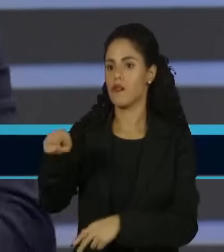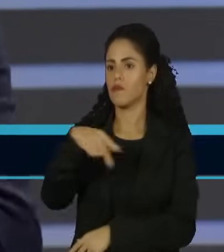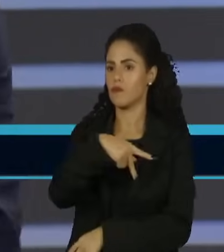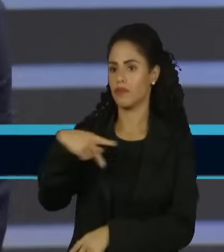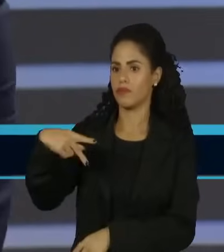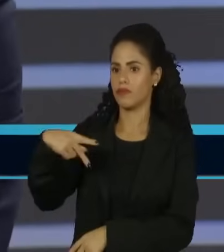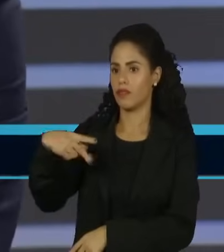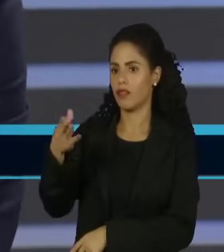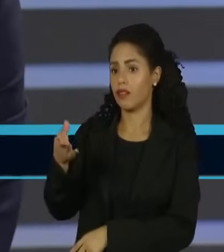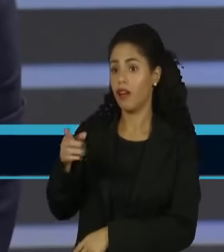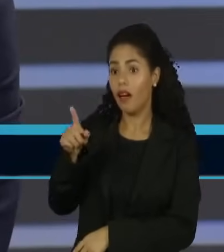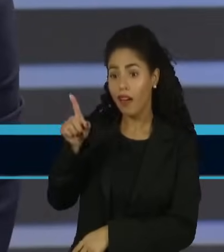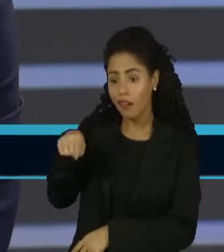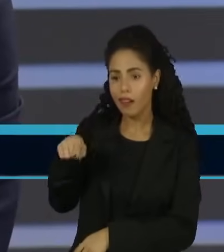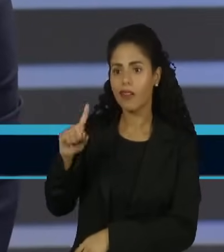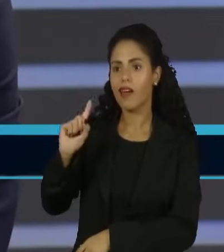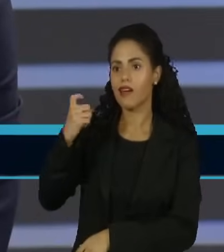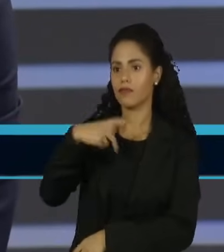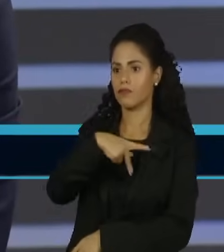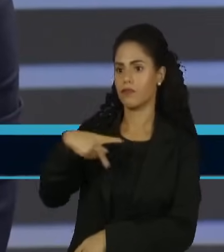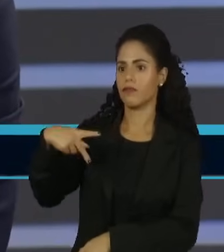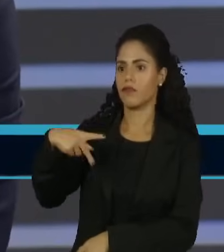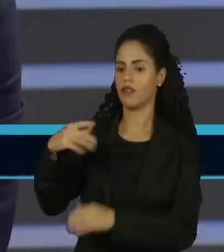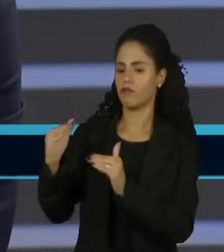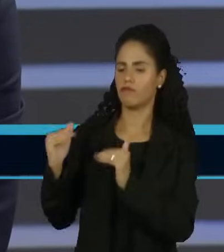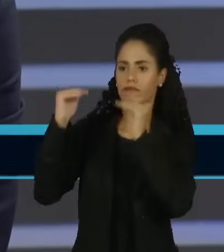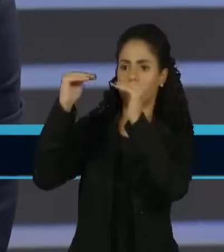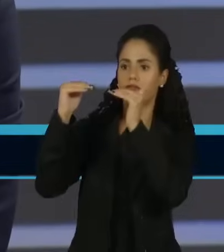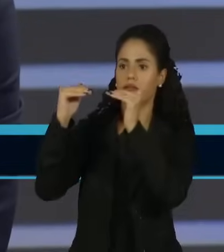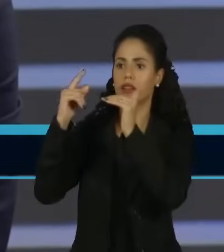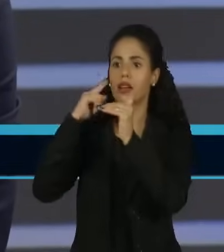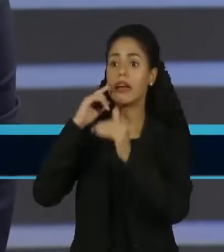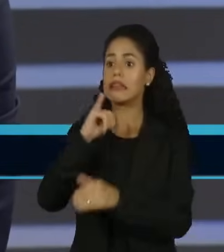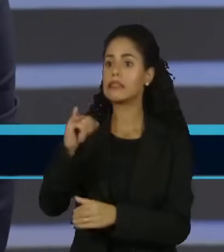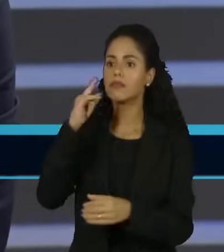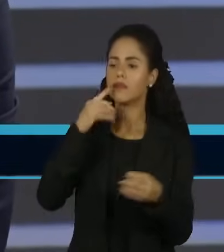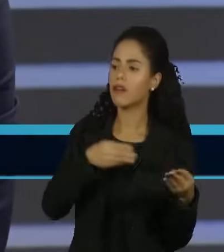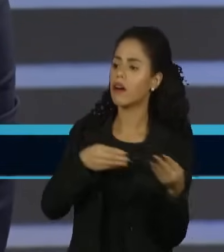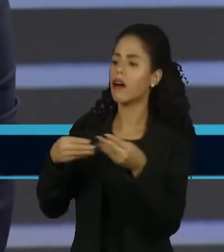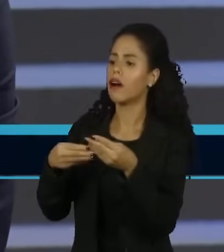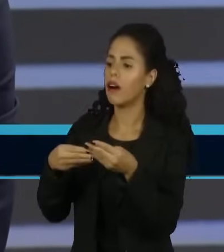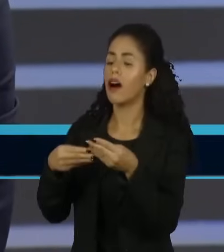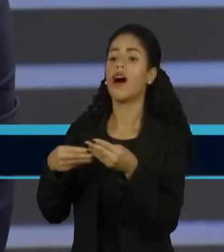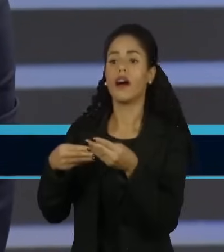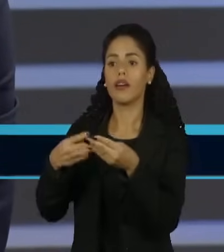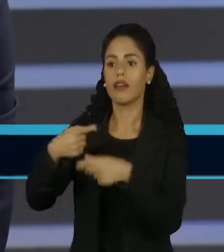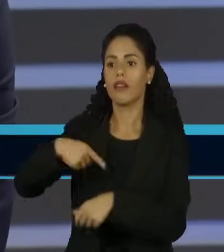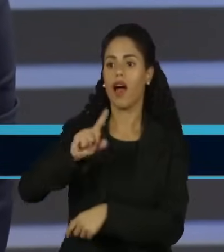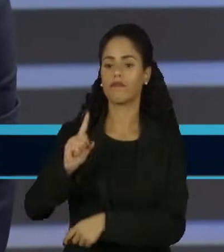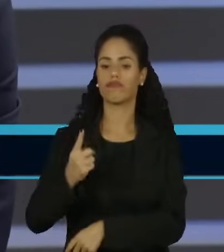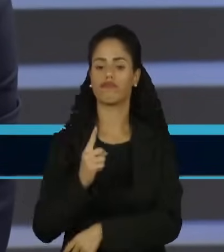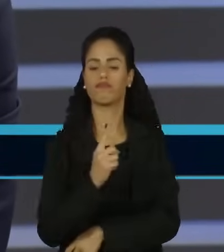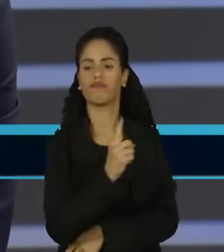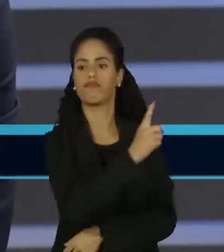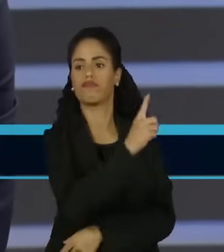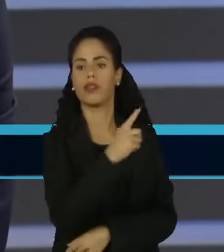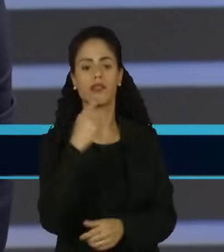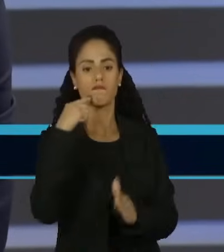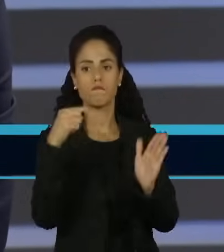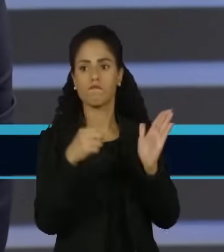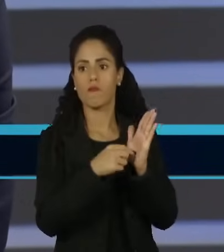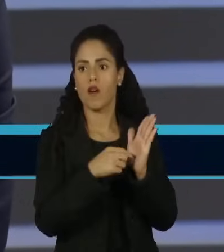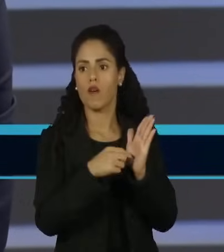Em relação, por exemplo, a assessores militares que trouxessem para ele uma ideia, ele deveria, como chefe das Forças Armadas, decretar a prisão